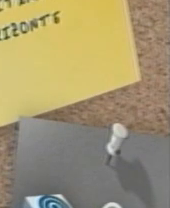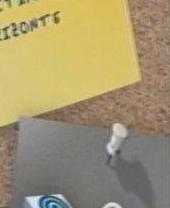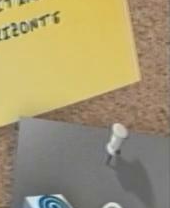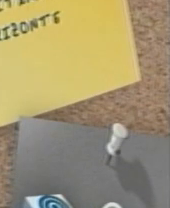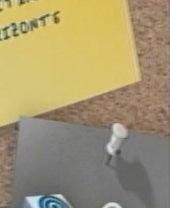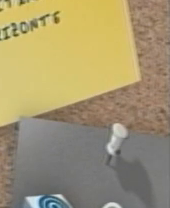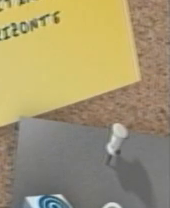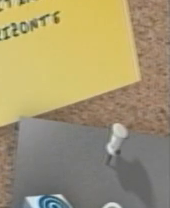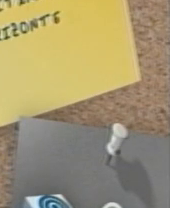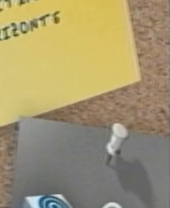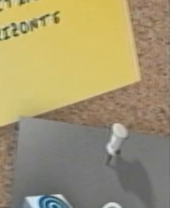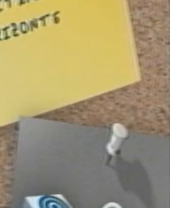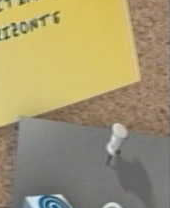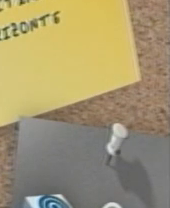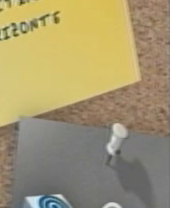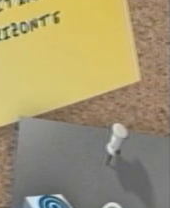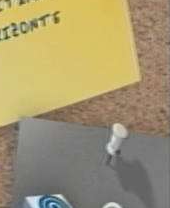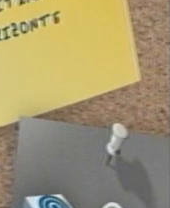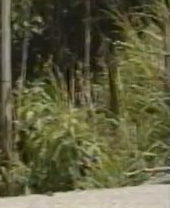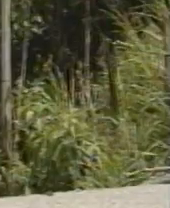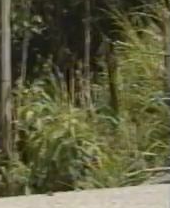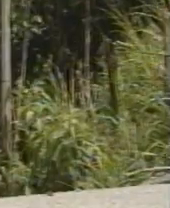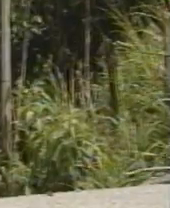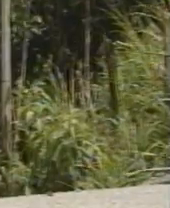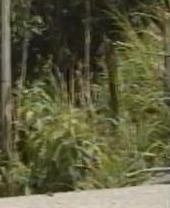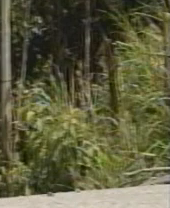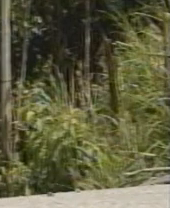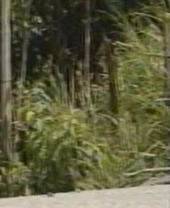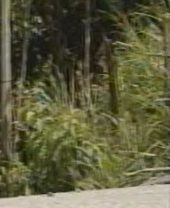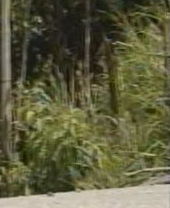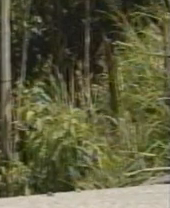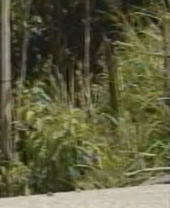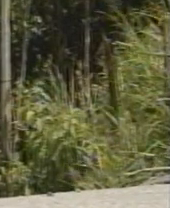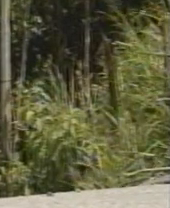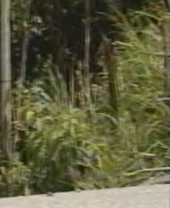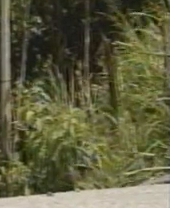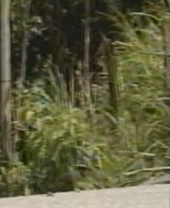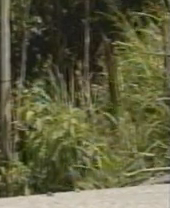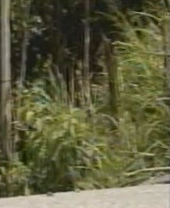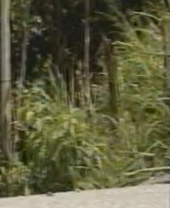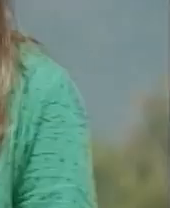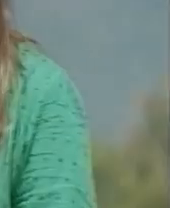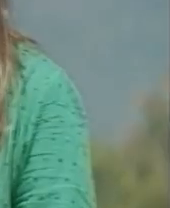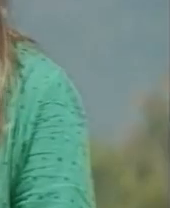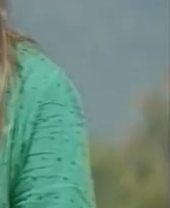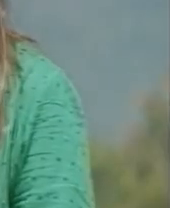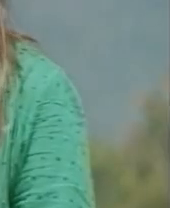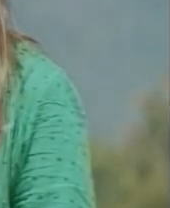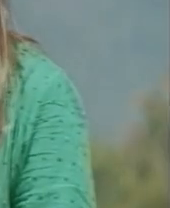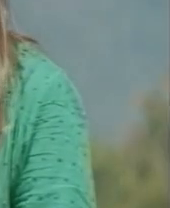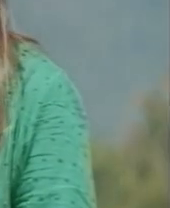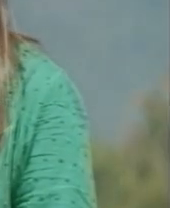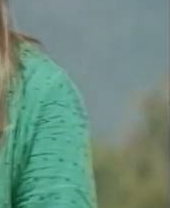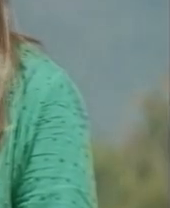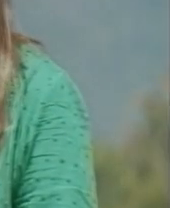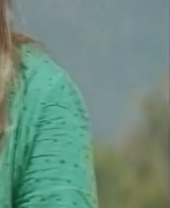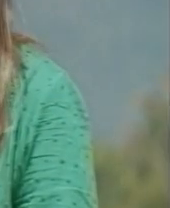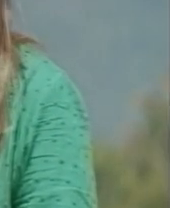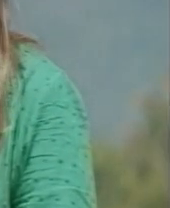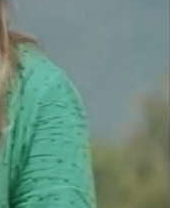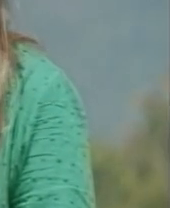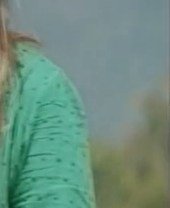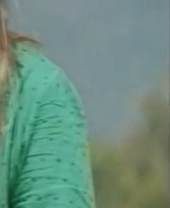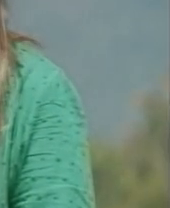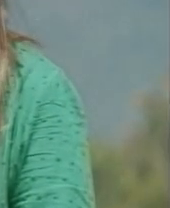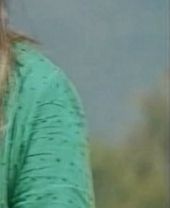experiências na região metropolitana de Belo Horizonte. A minha pesquisa a gente avaliou comparativamente três vilas e favelas da